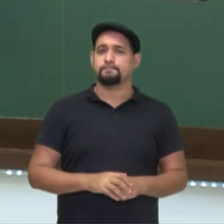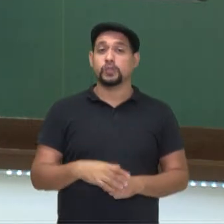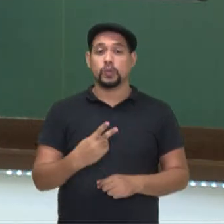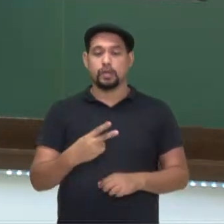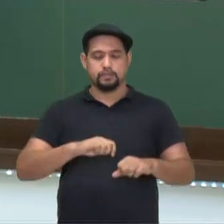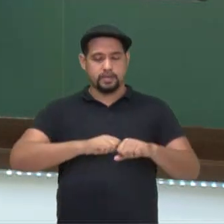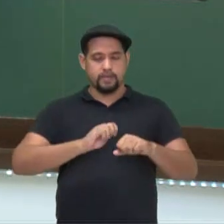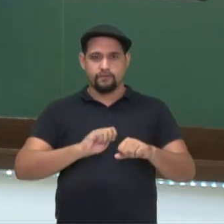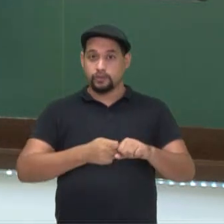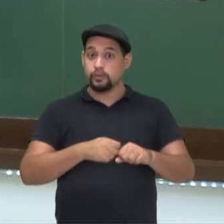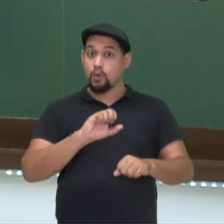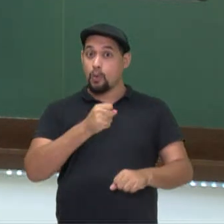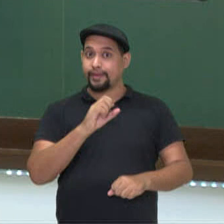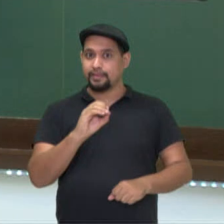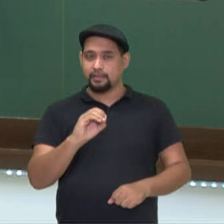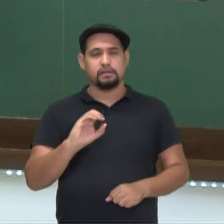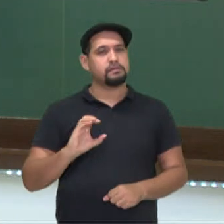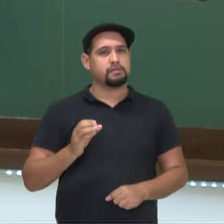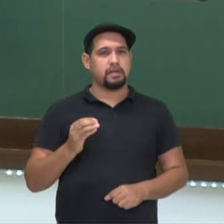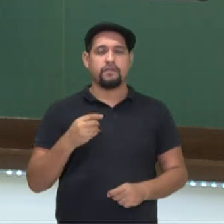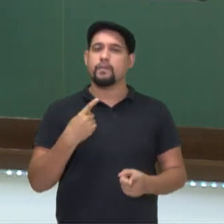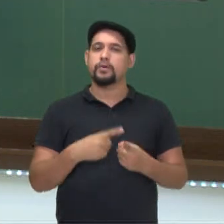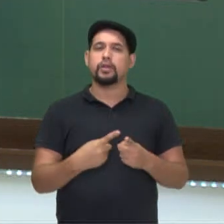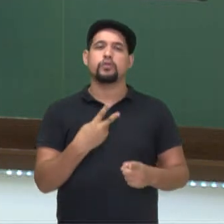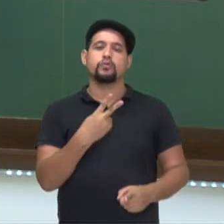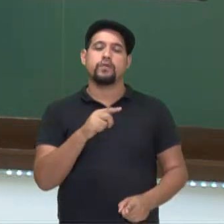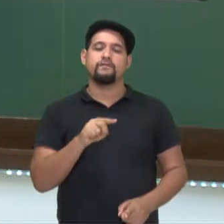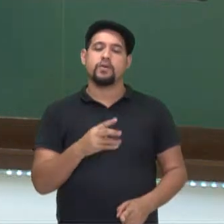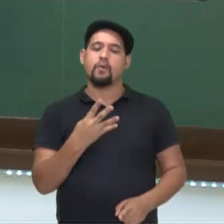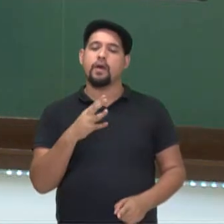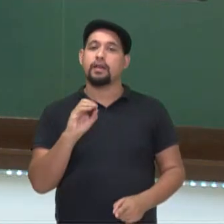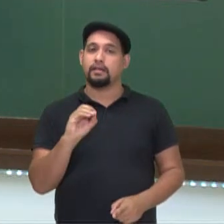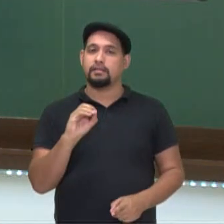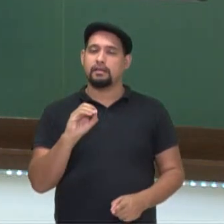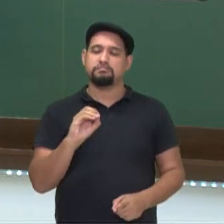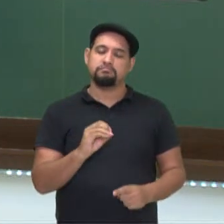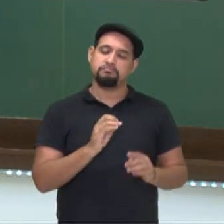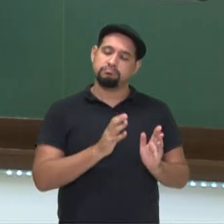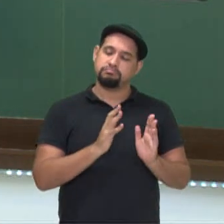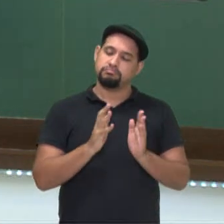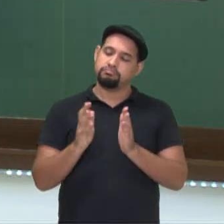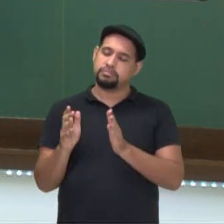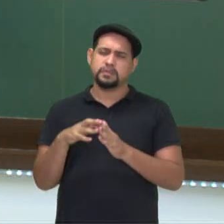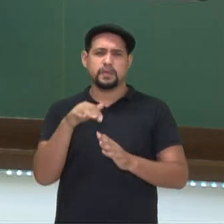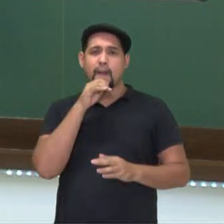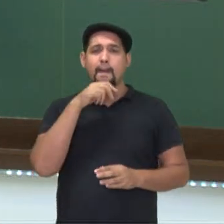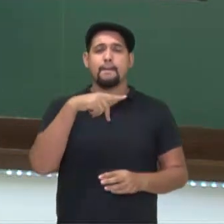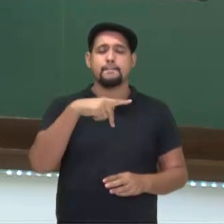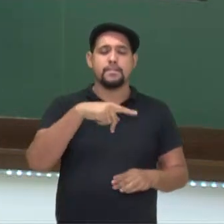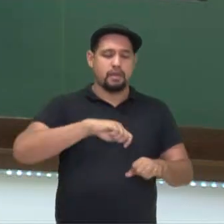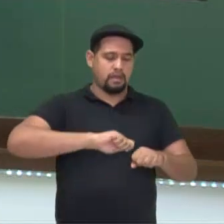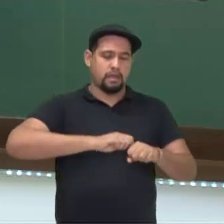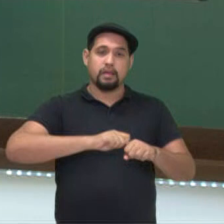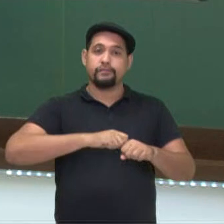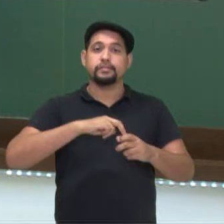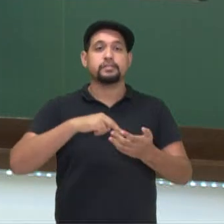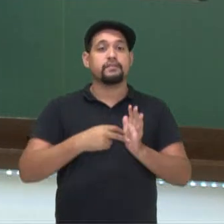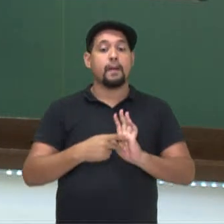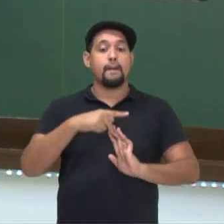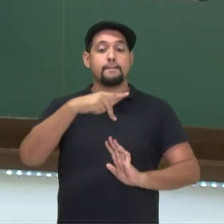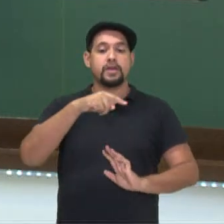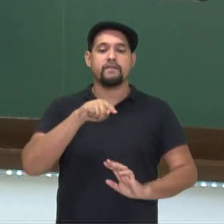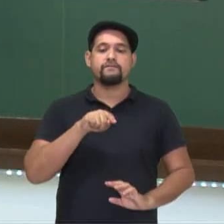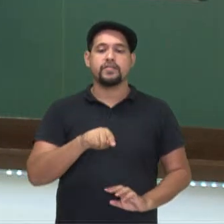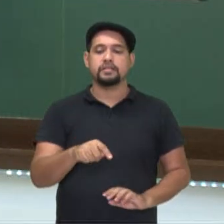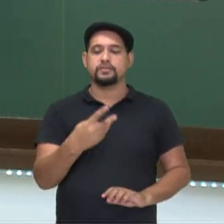2 parafusos é 80 centavos, porque 2 vezes 40, e assim por diante. Se são P parafusos, é P